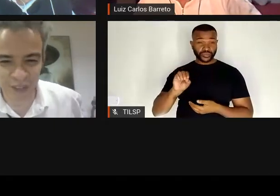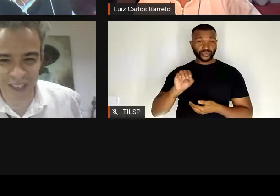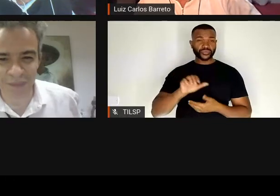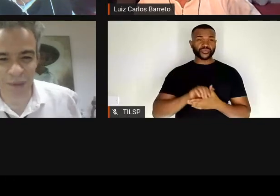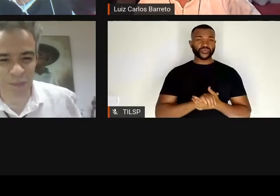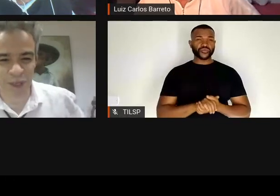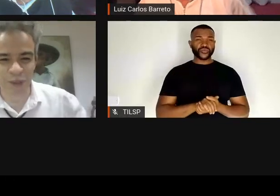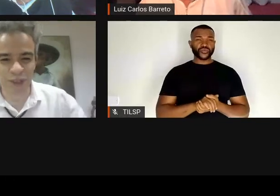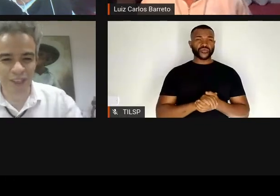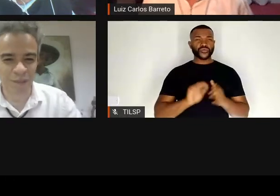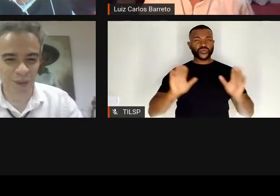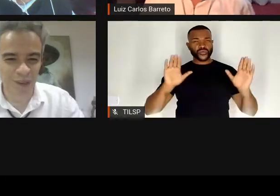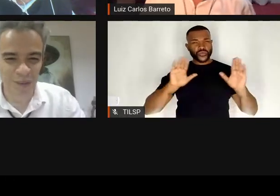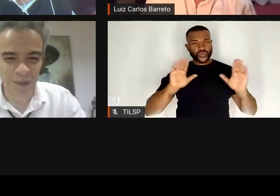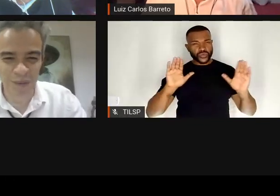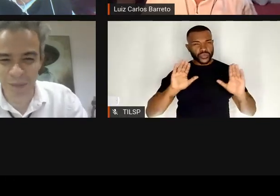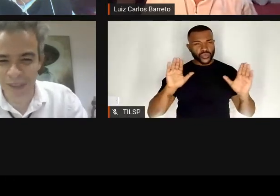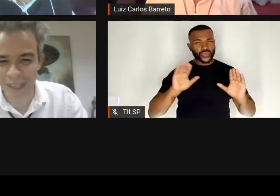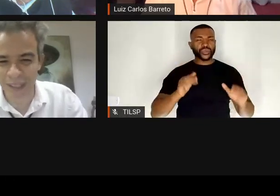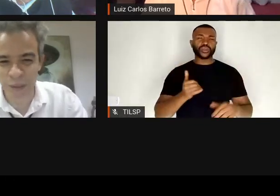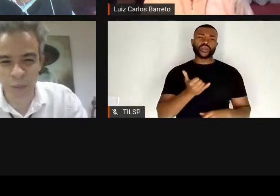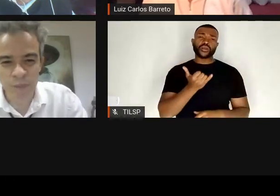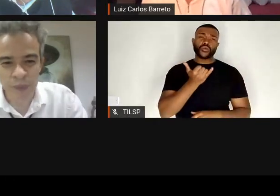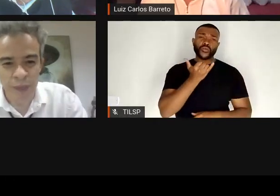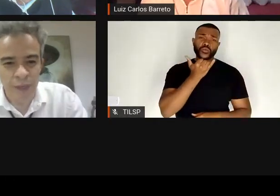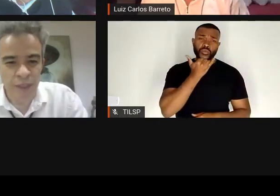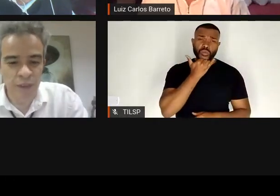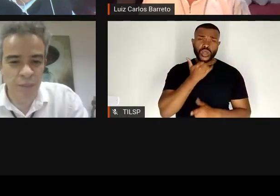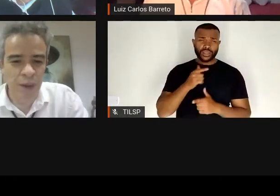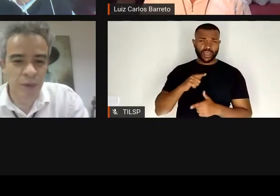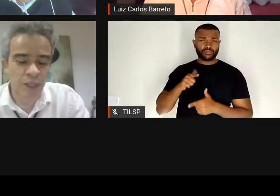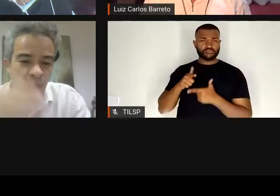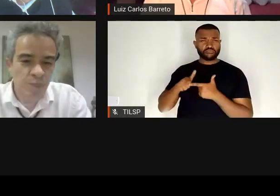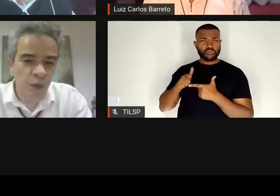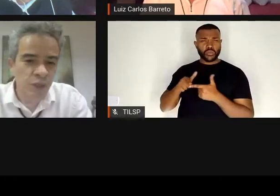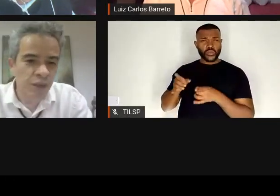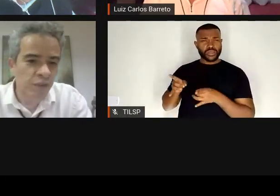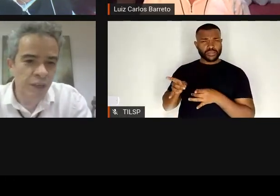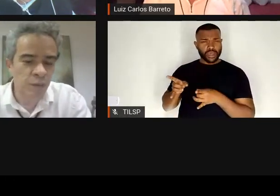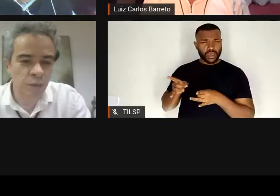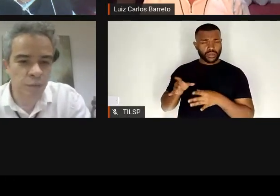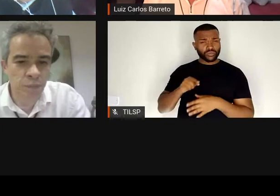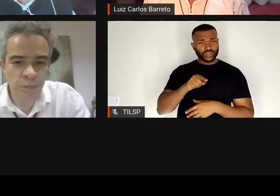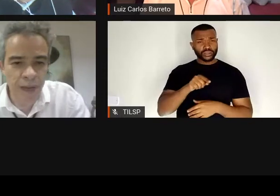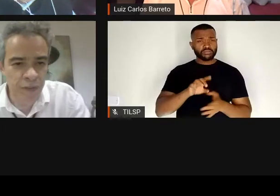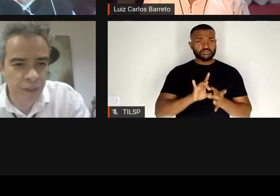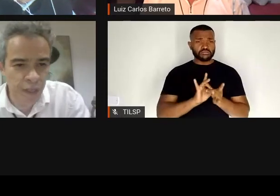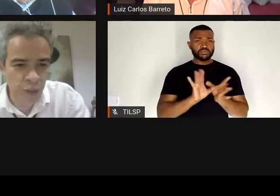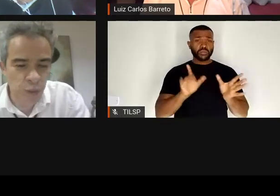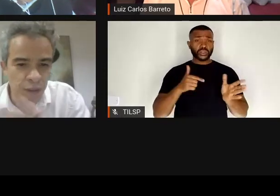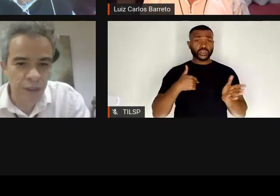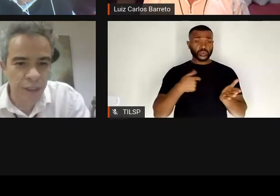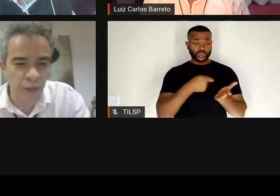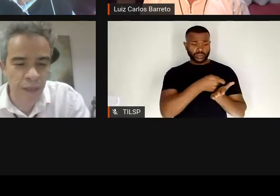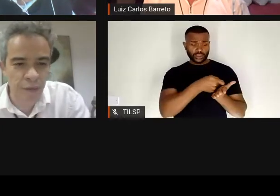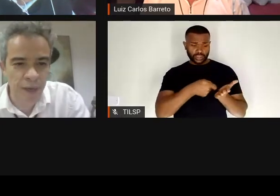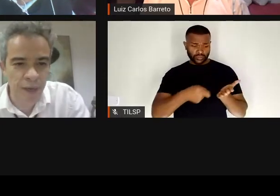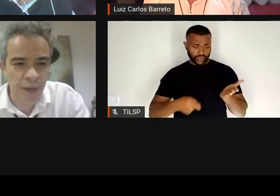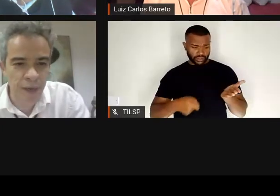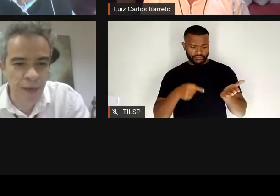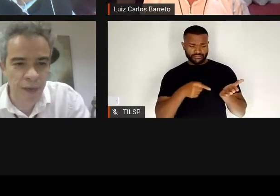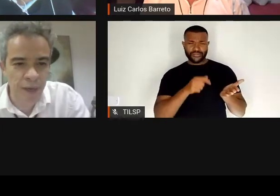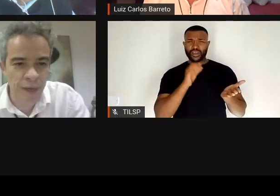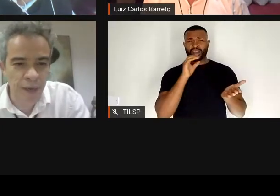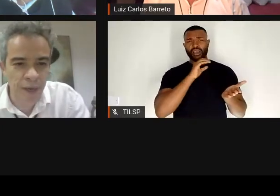Sérgio, companheiros aí, me perdoem aí pelo problema técnico. Se você permite, eu escrevi